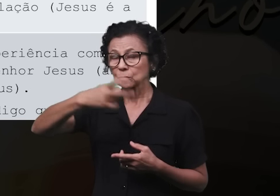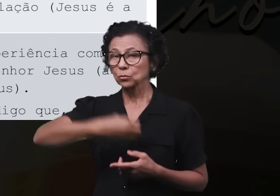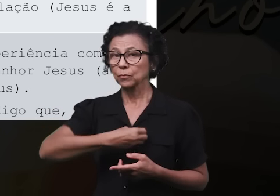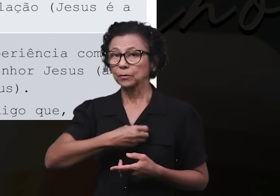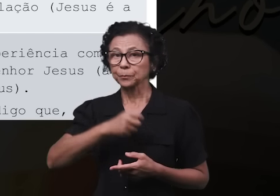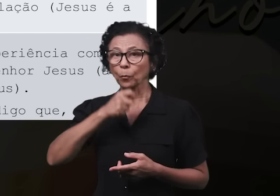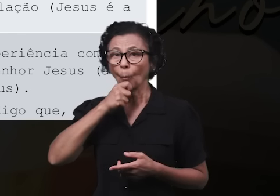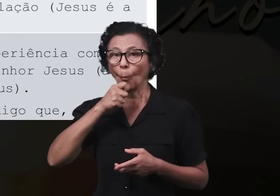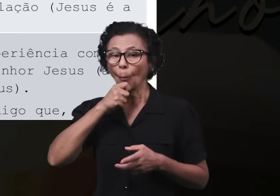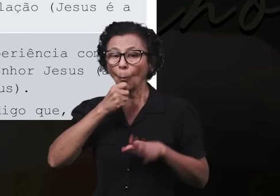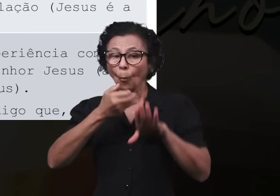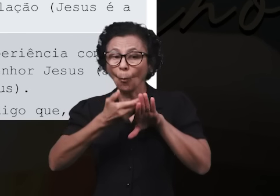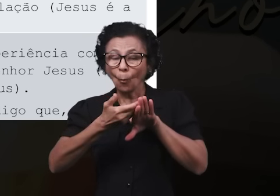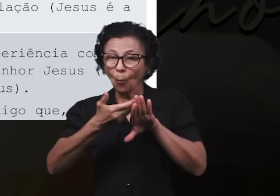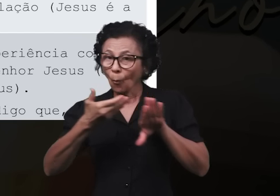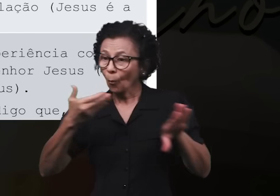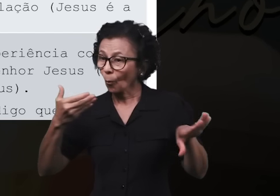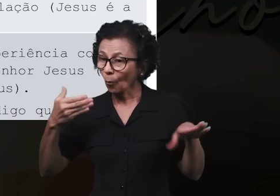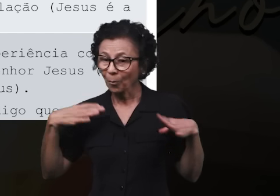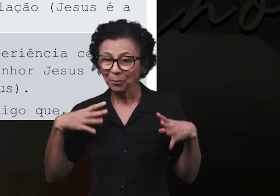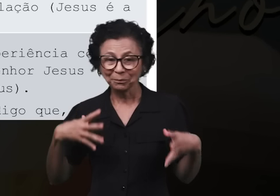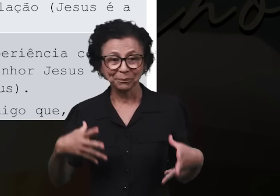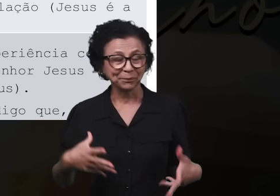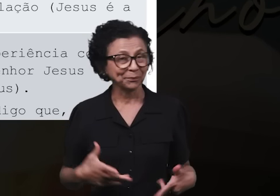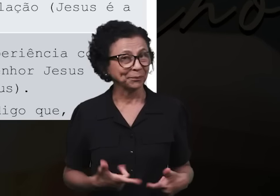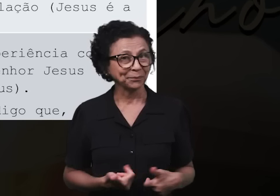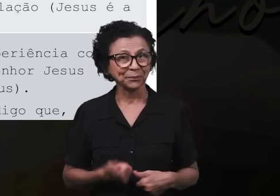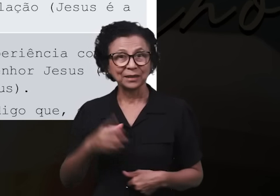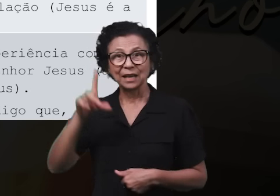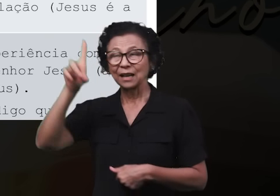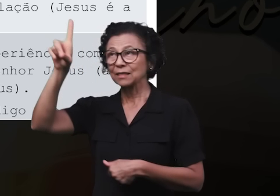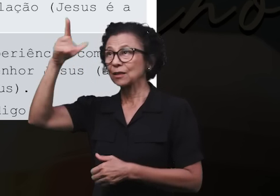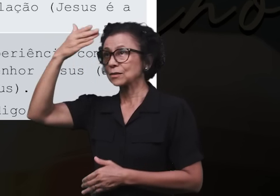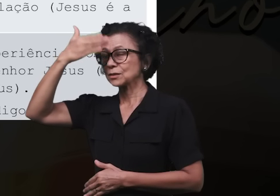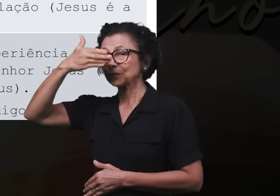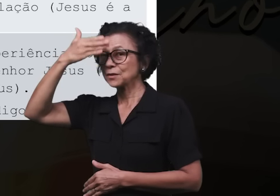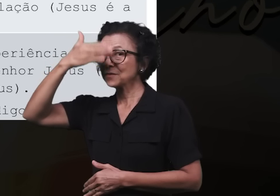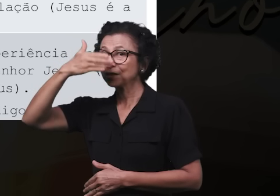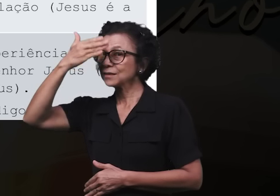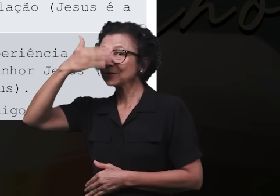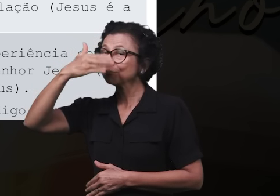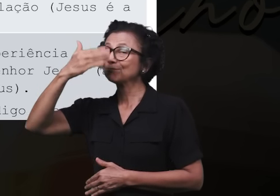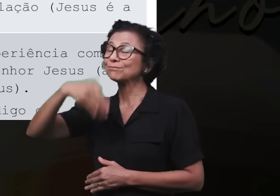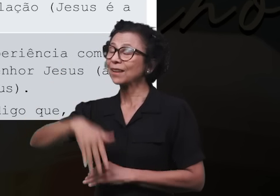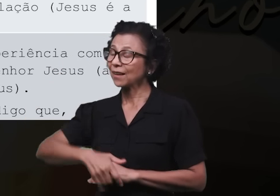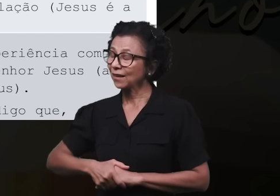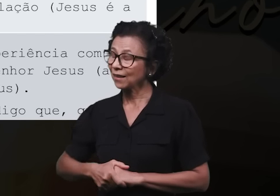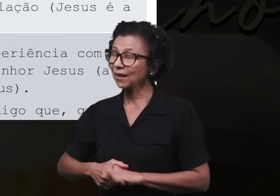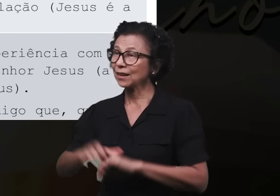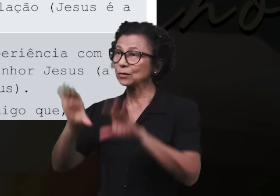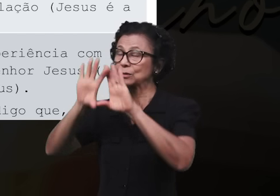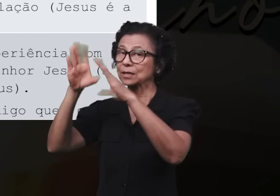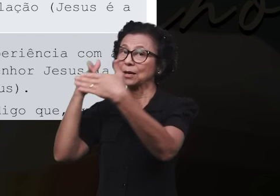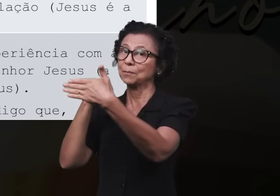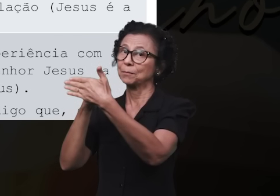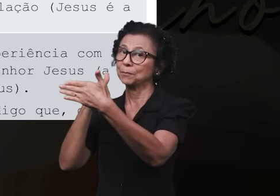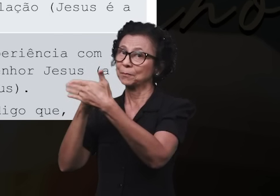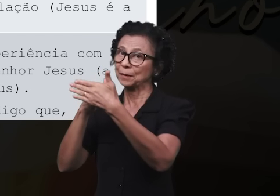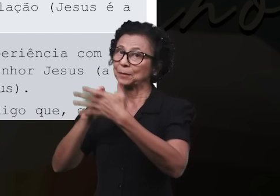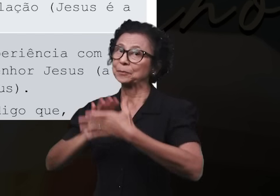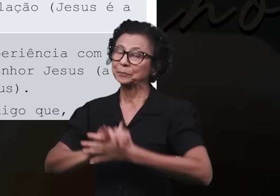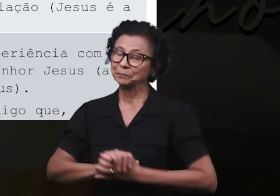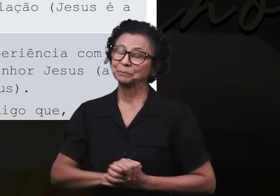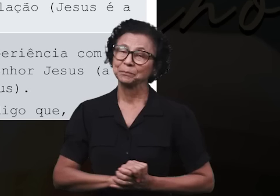vida. Sem santificação, ninguém verá o Senhor, ninguém verá Deus. Carta aos Hebreus, capítulo 12,